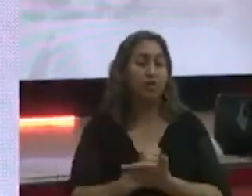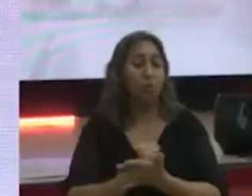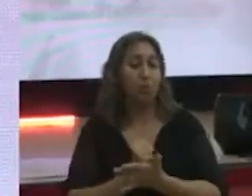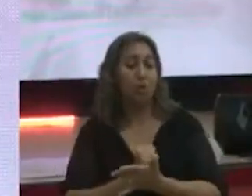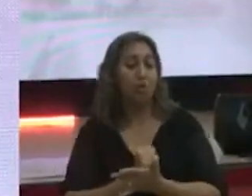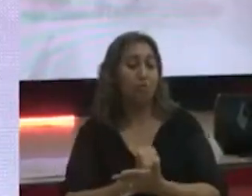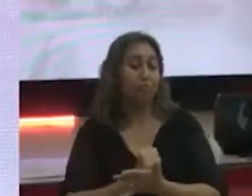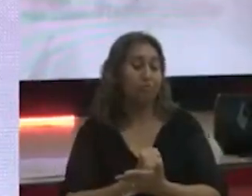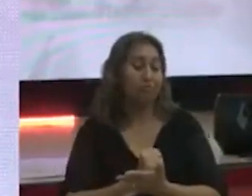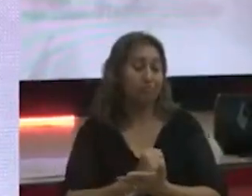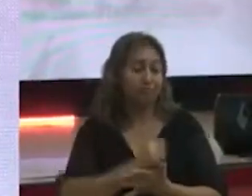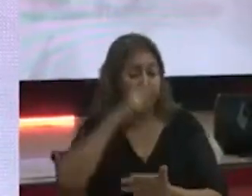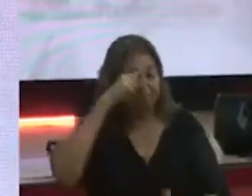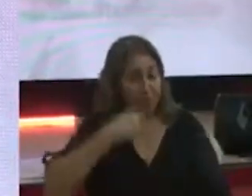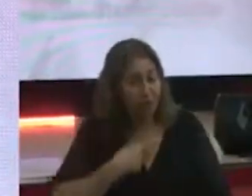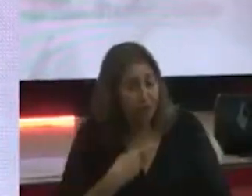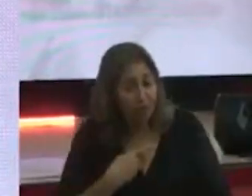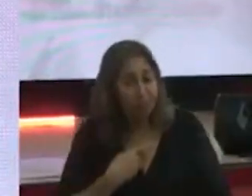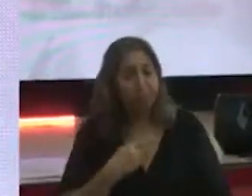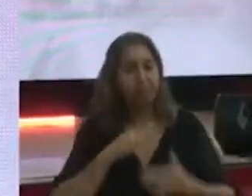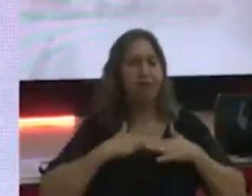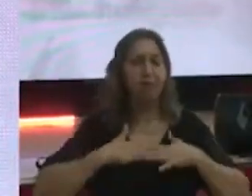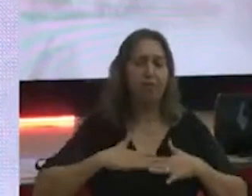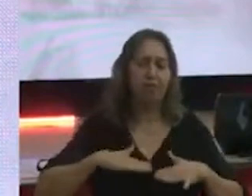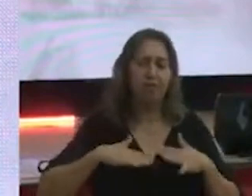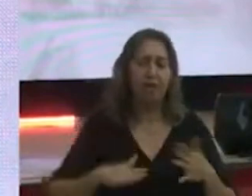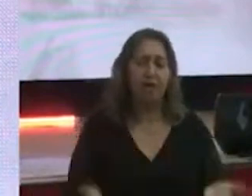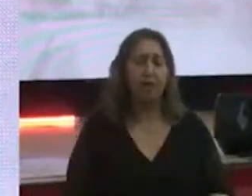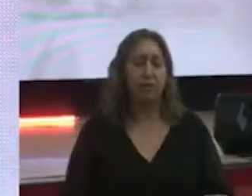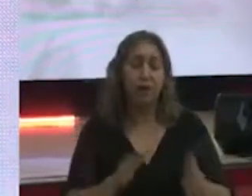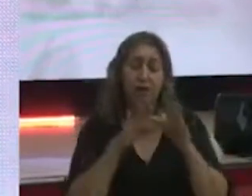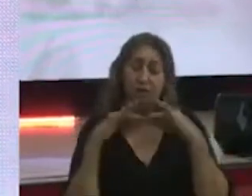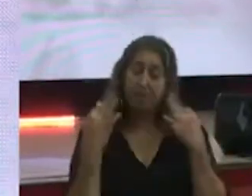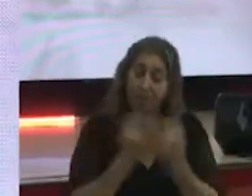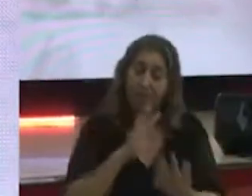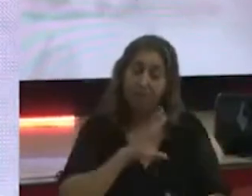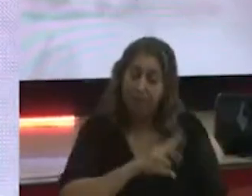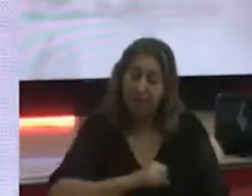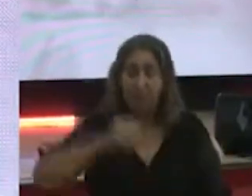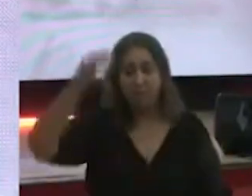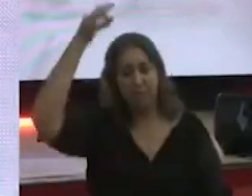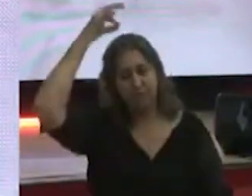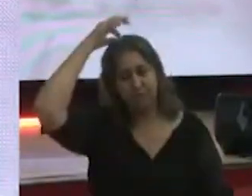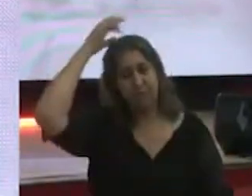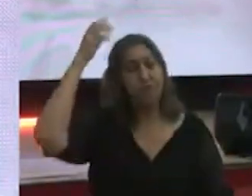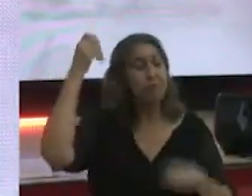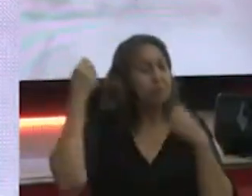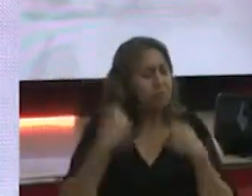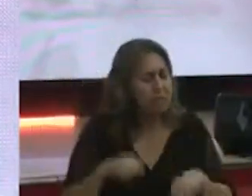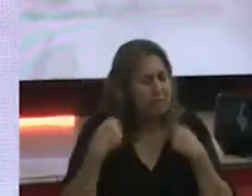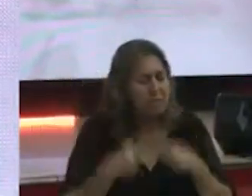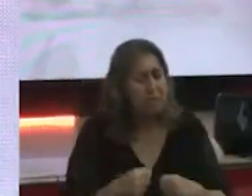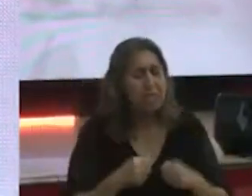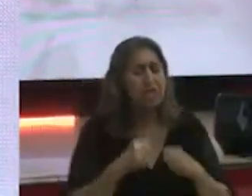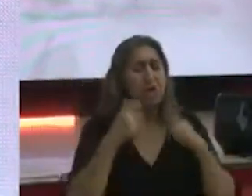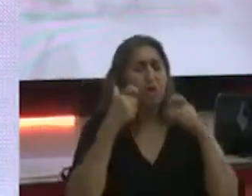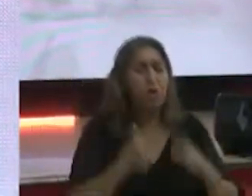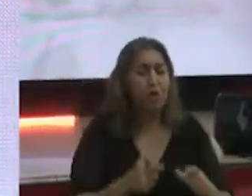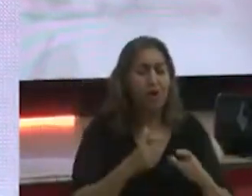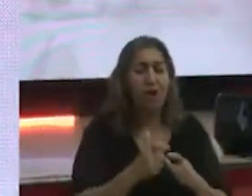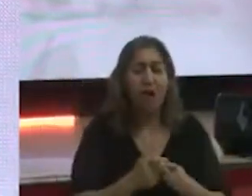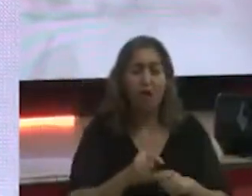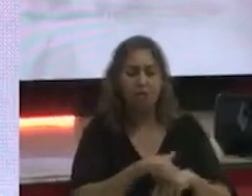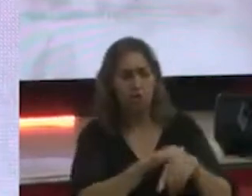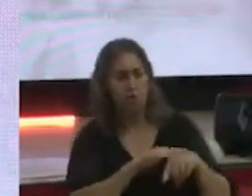mansidão um lar que ama o Espírito Santo Precisa ser uma casa de conversas